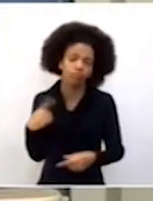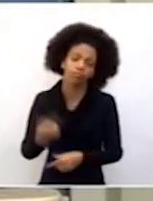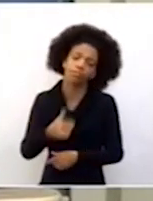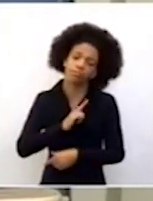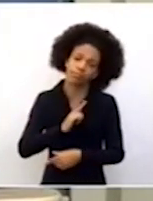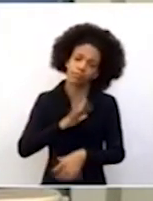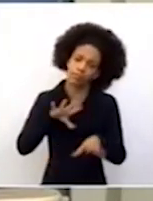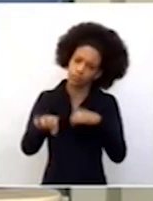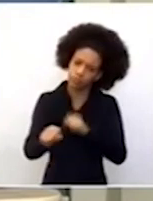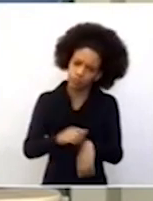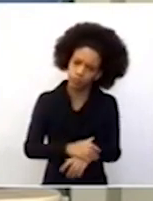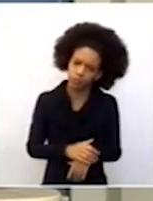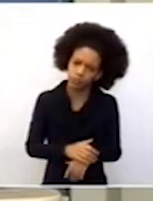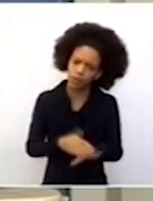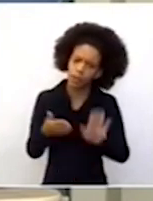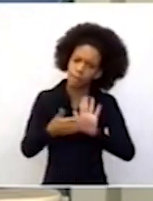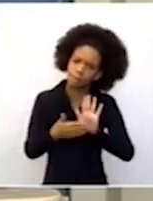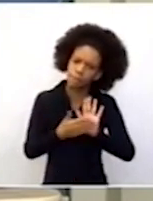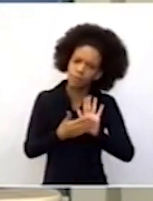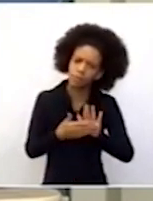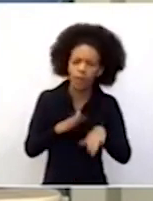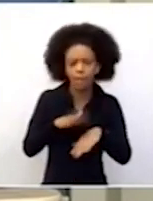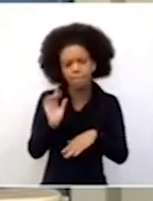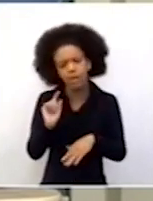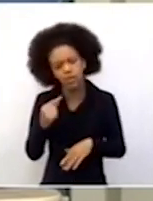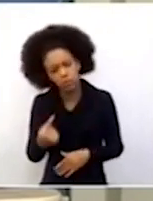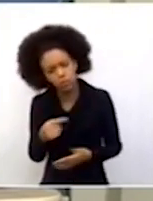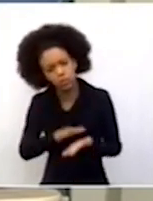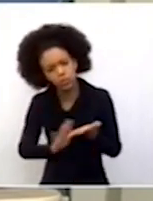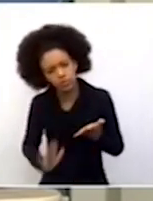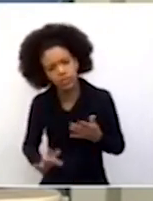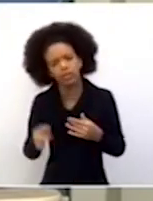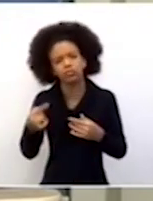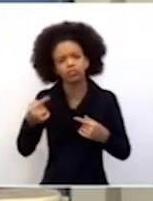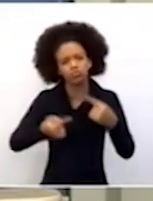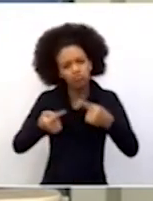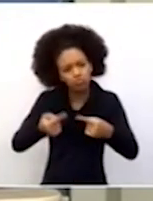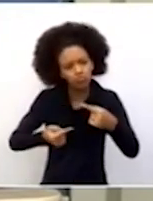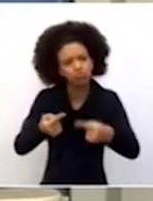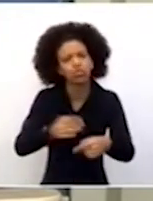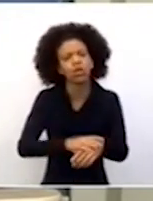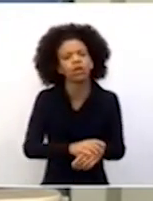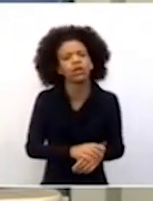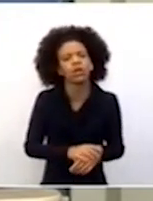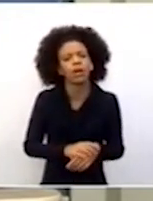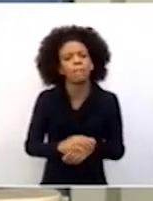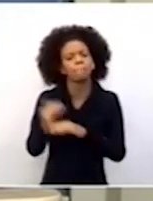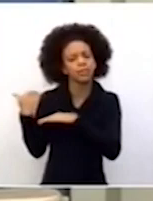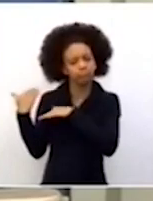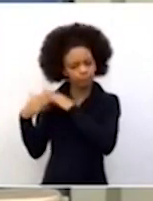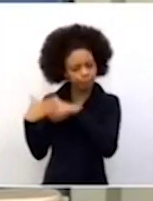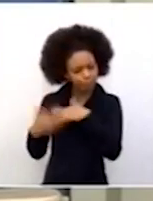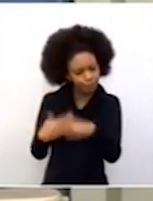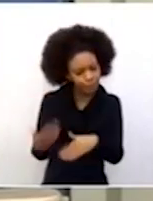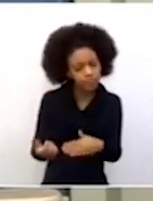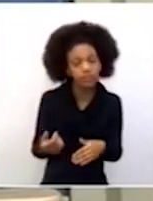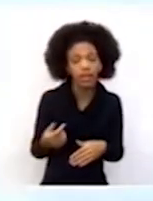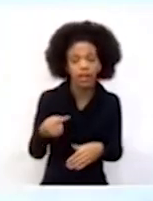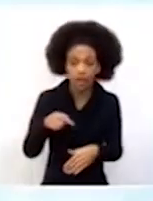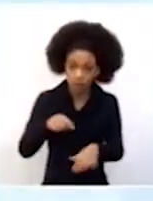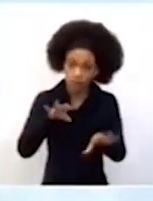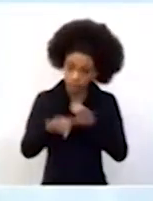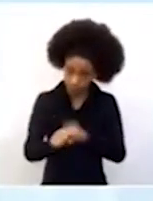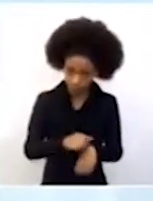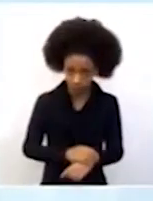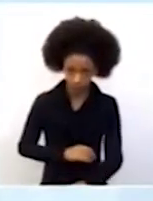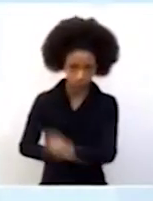nessa TPC, nós vamos propor mais uma atividade, mais um questionamento que aí nós podemos discorrer durante esta TPC. Tá?